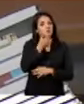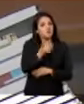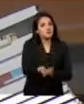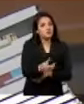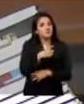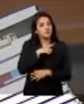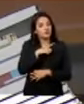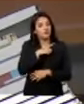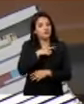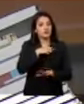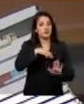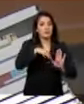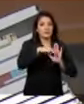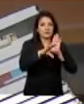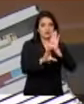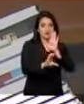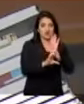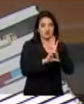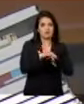medida cauteladora